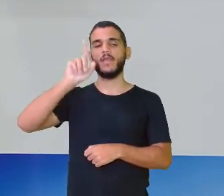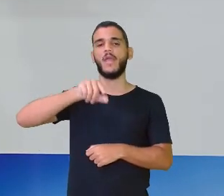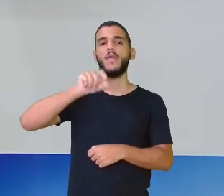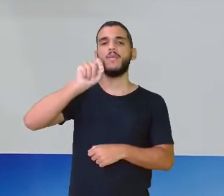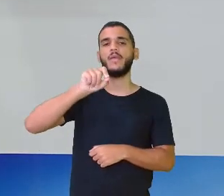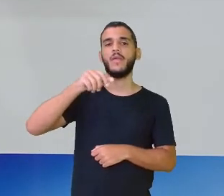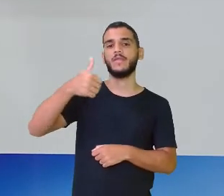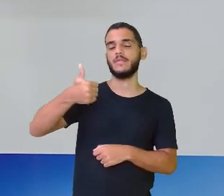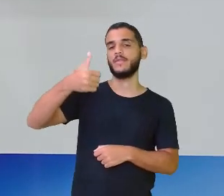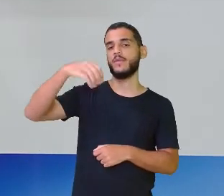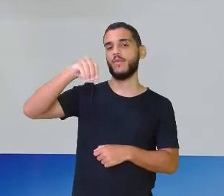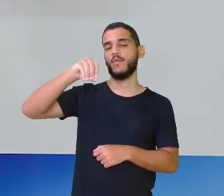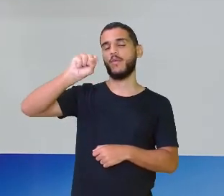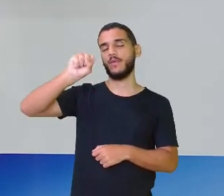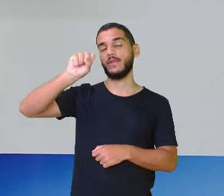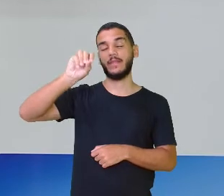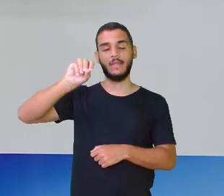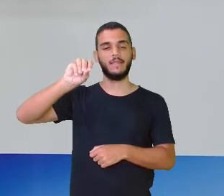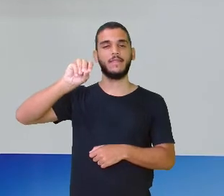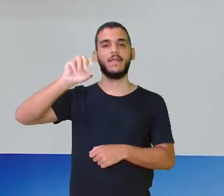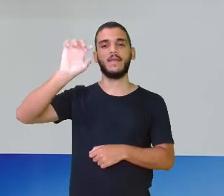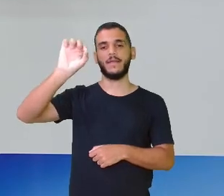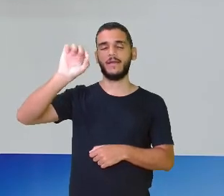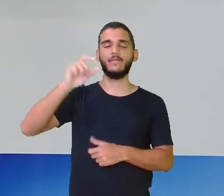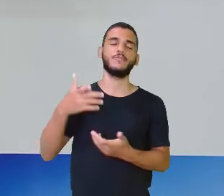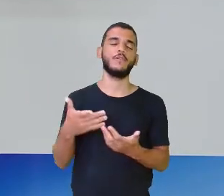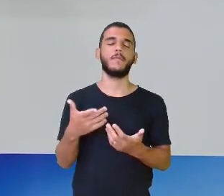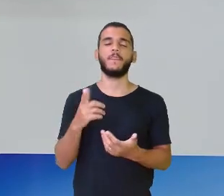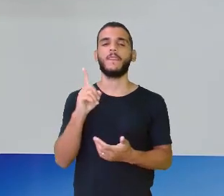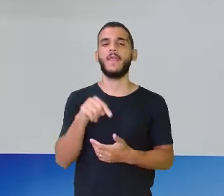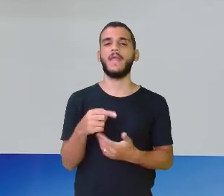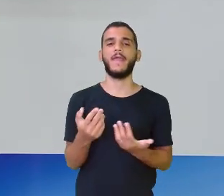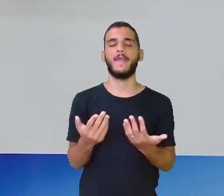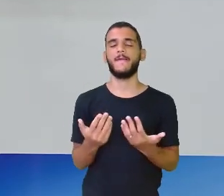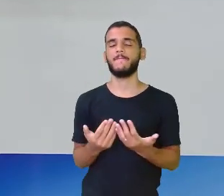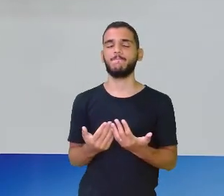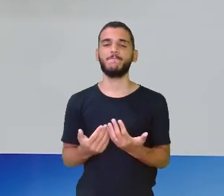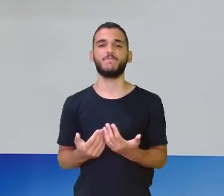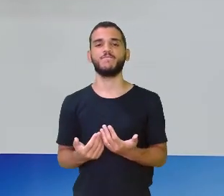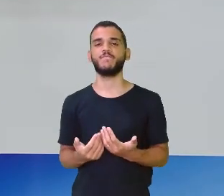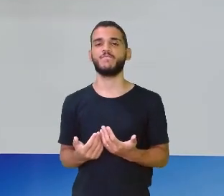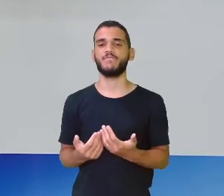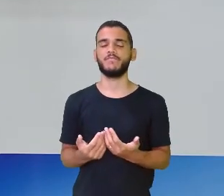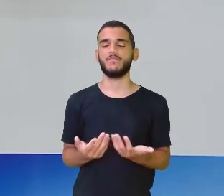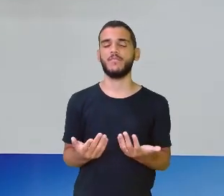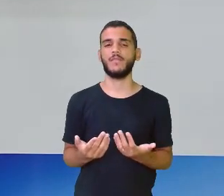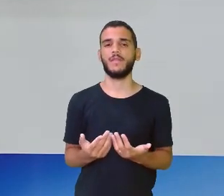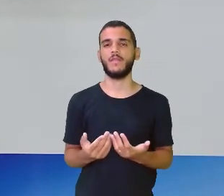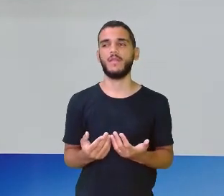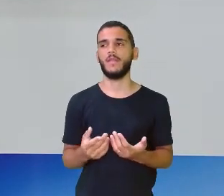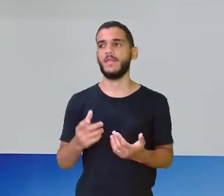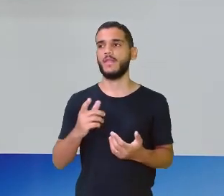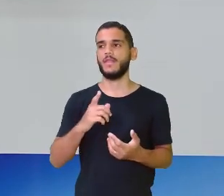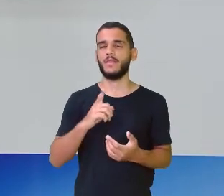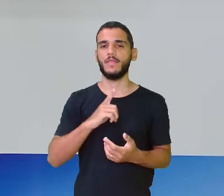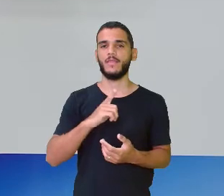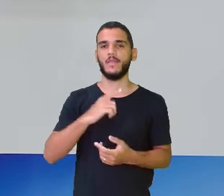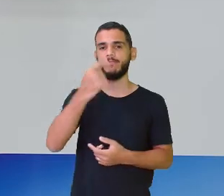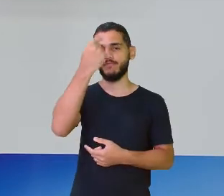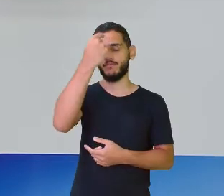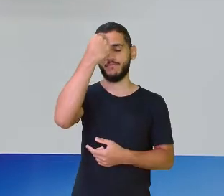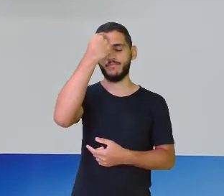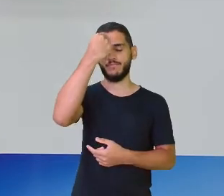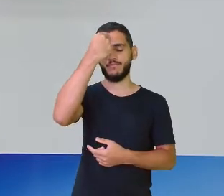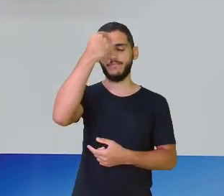de 180 graus. É como se eu pegasse a minha marcação e fizesse assim. É como se eu